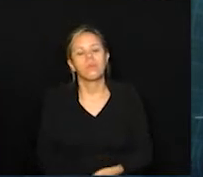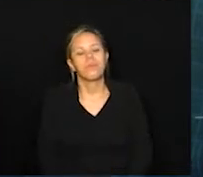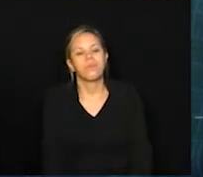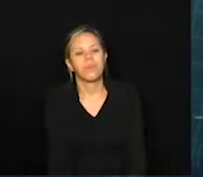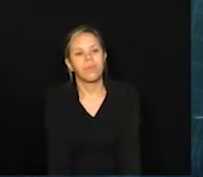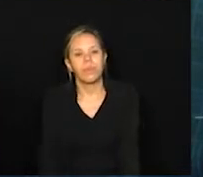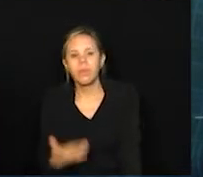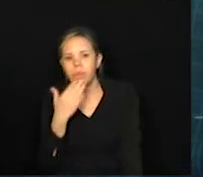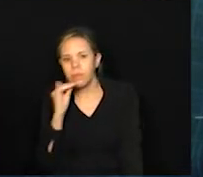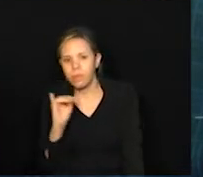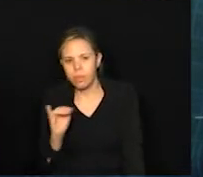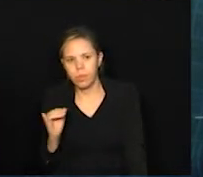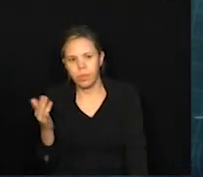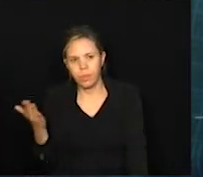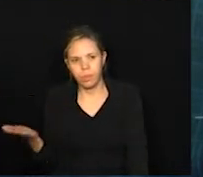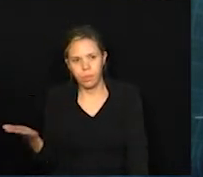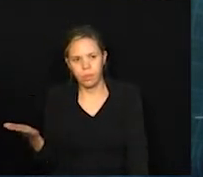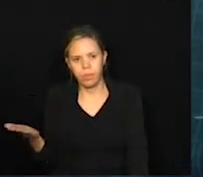20.671, Indaiatuba